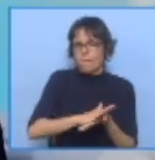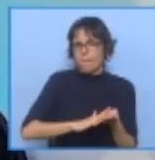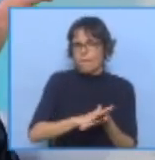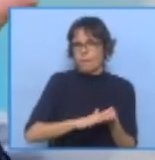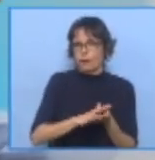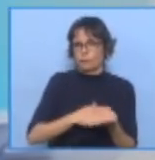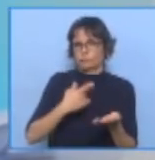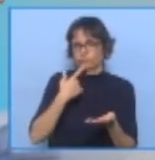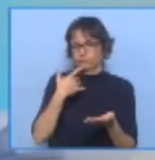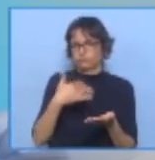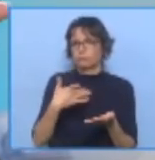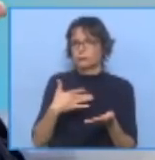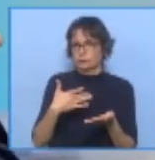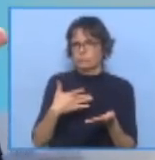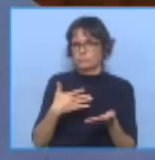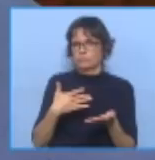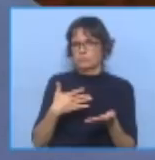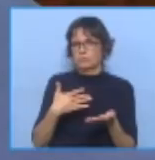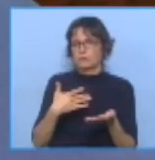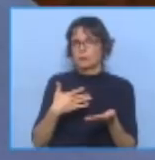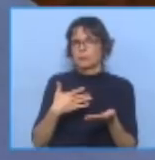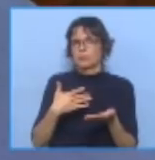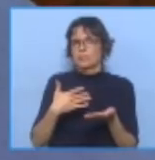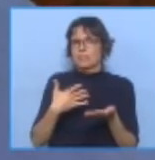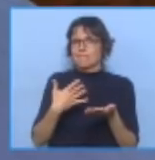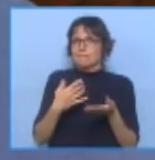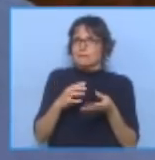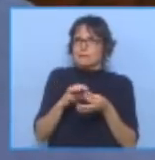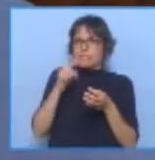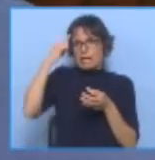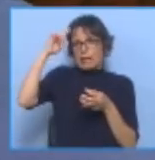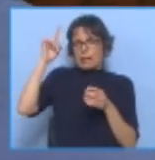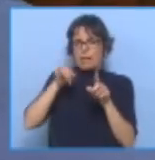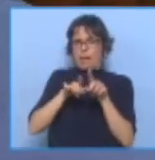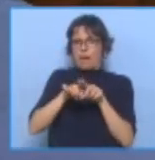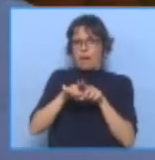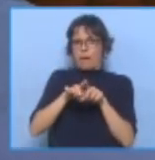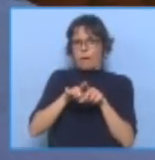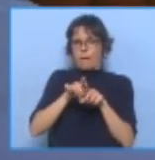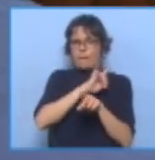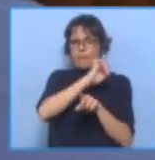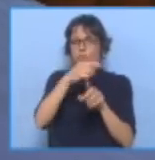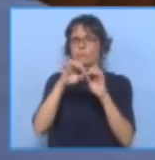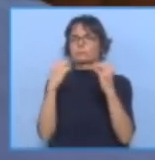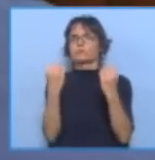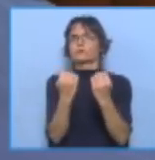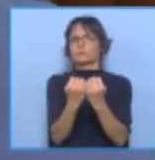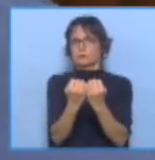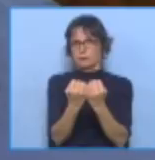muito fundamentado também em ambições de natureza política, de domínio social,